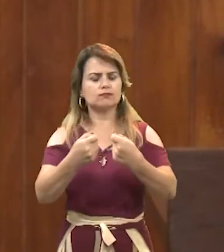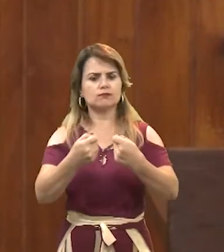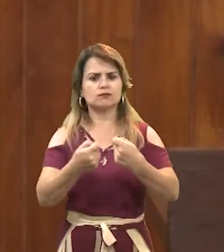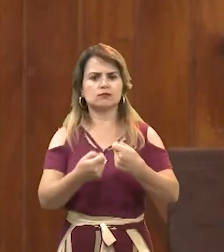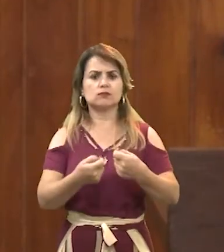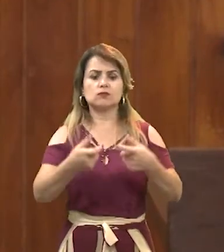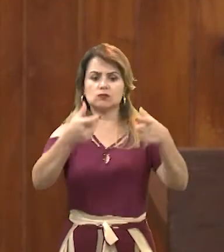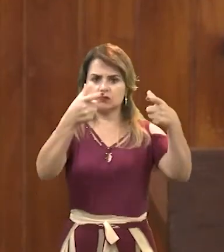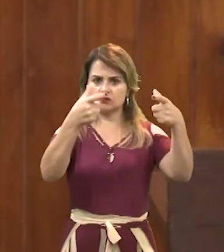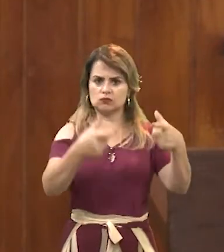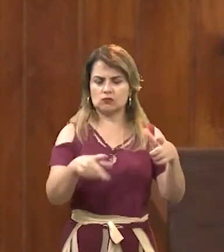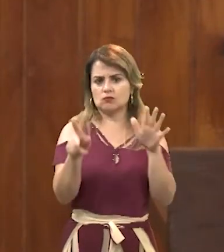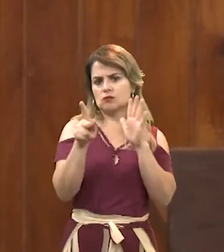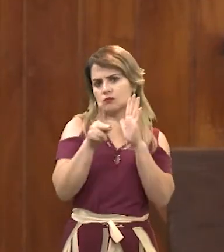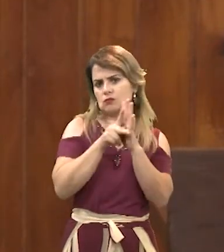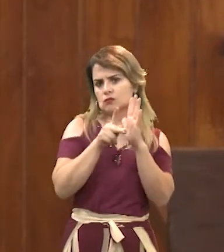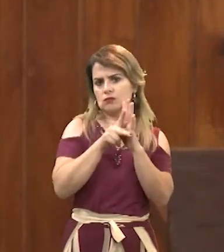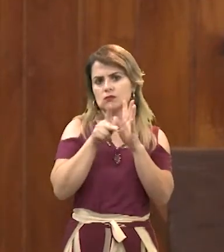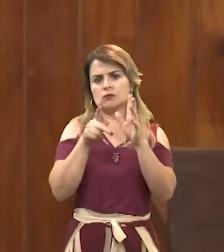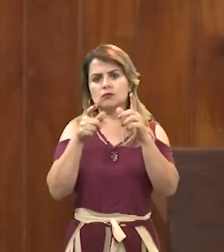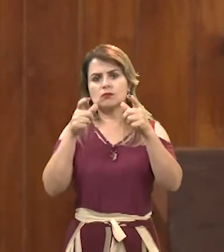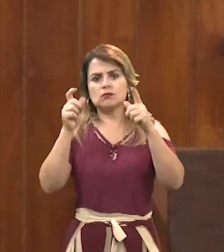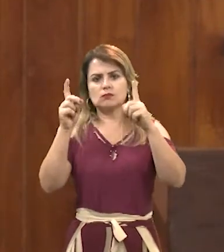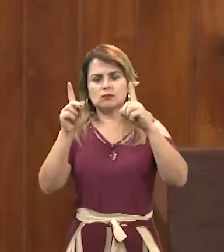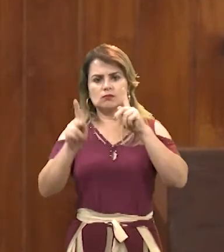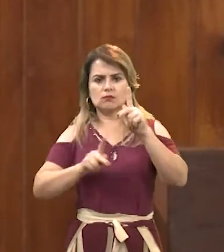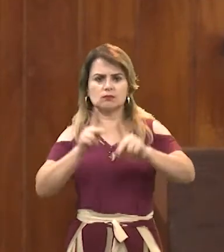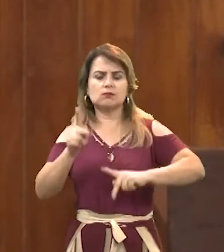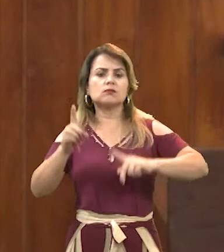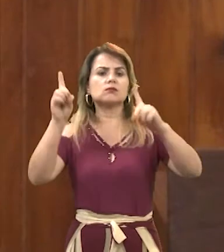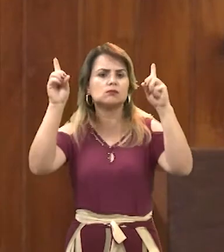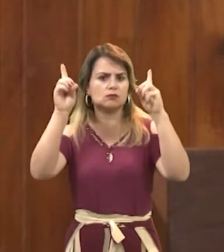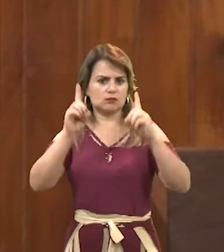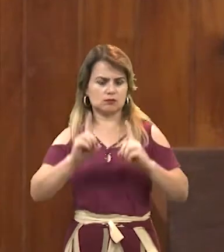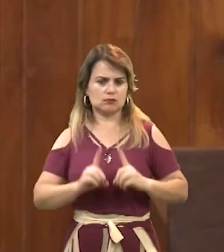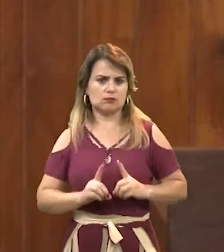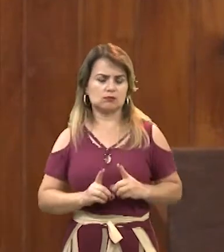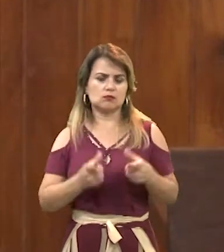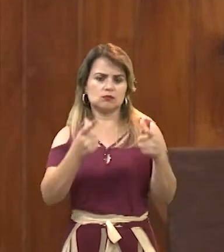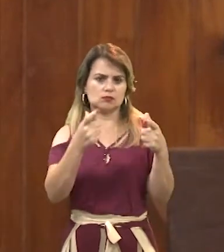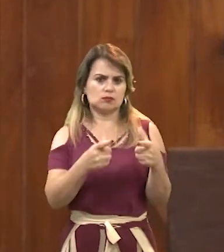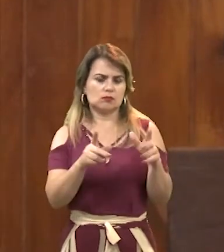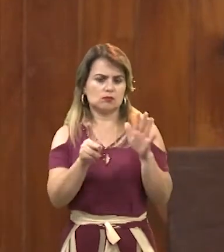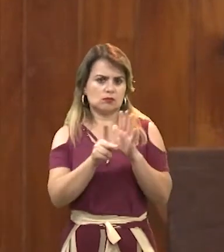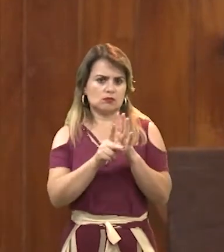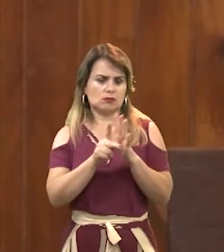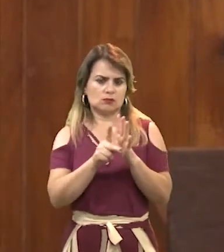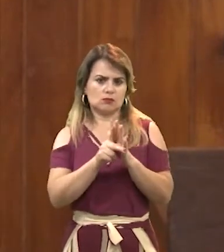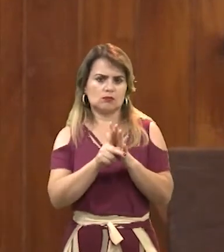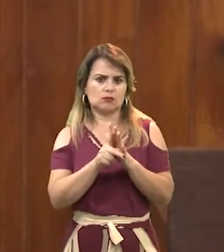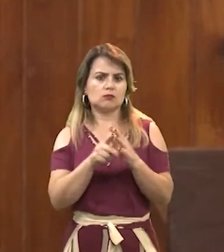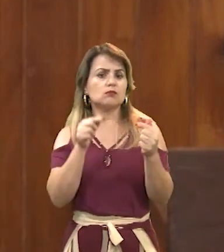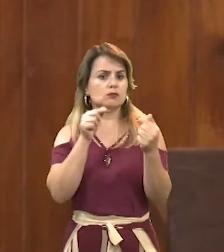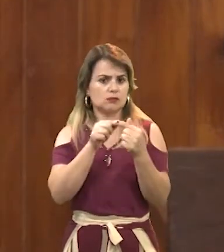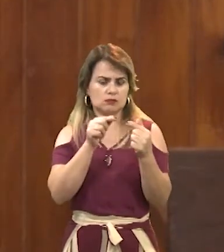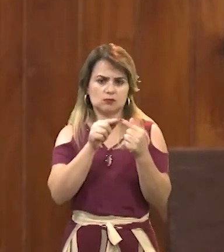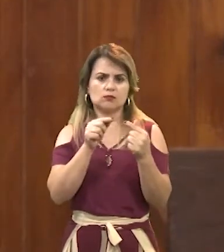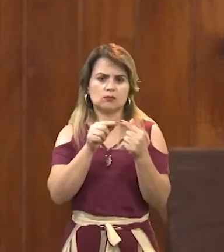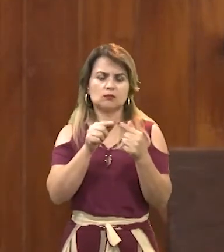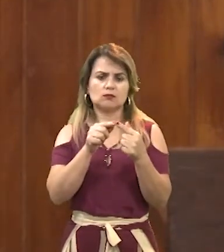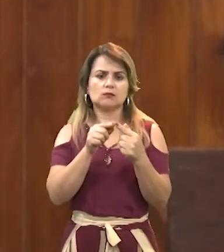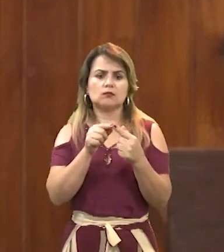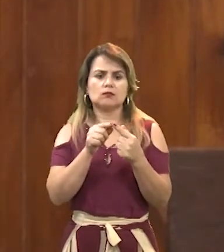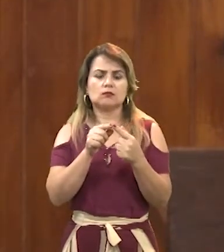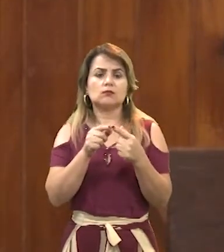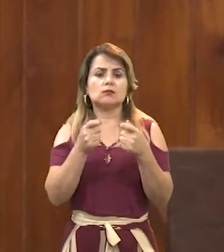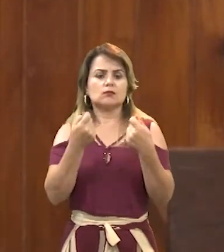garantir que a acessibilidade se torne uma realidade de todas as dimensões do cotidiano. Dentro desse escopo, considerando